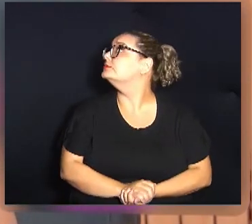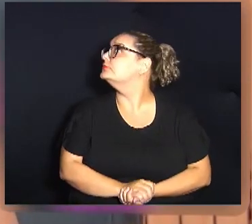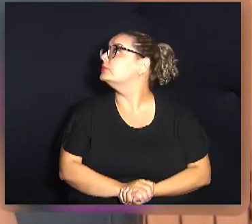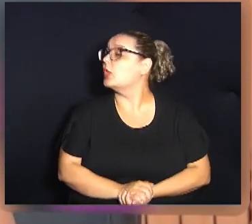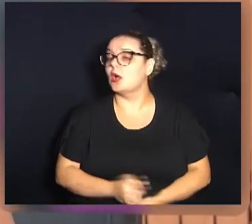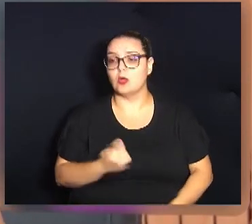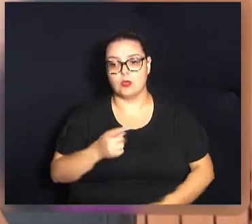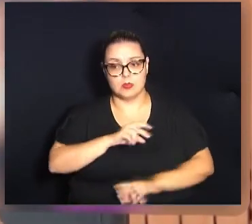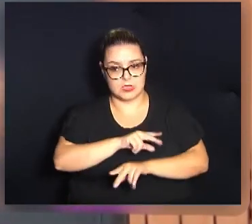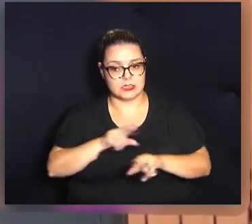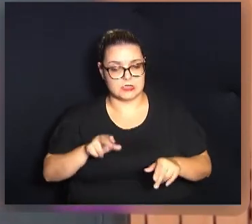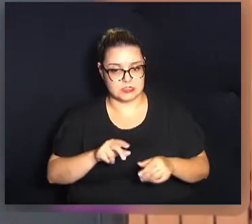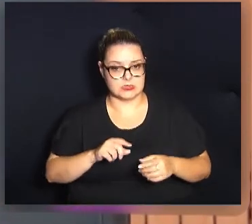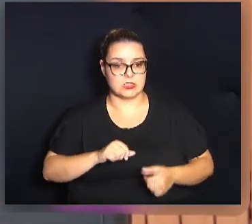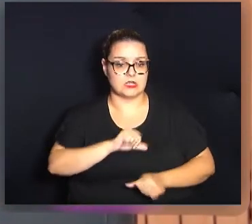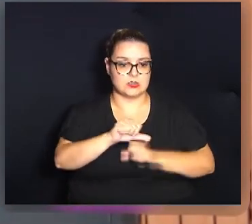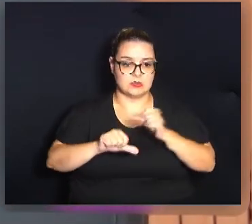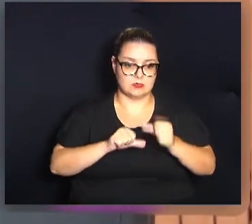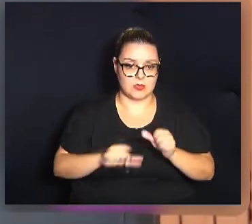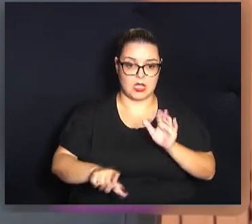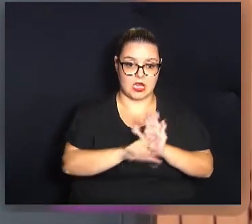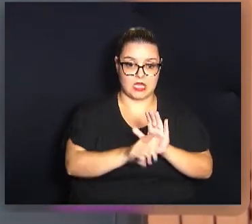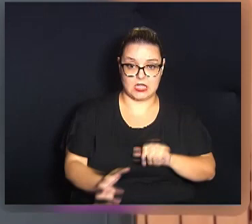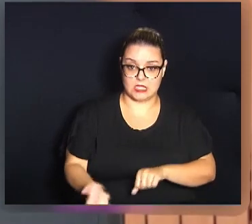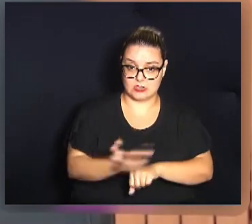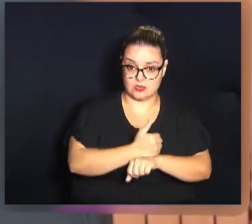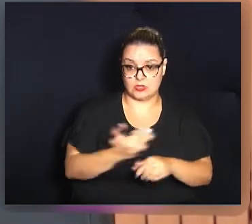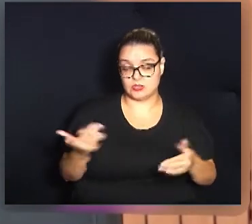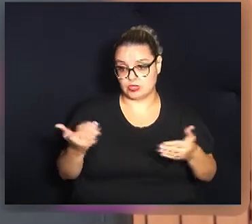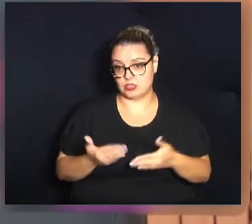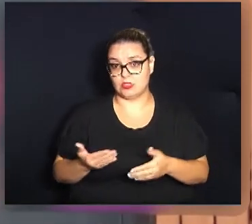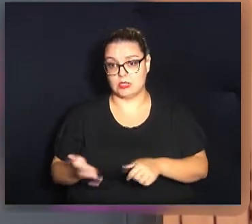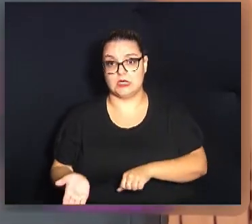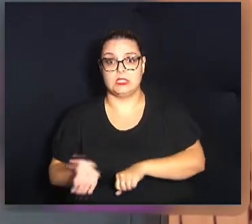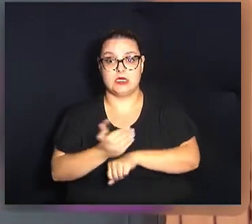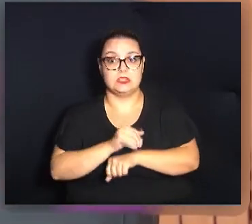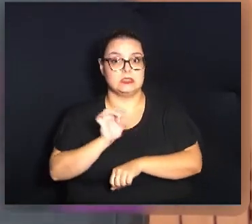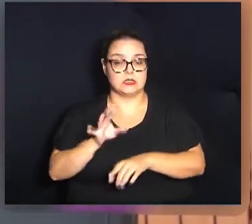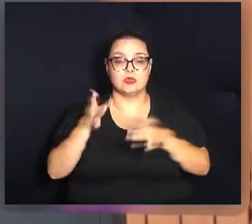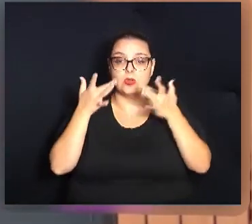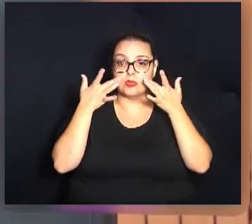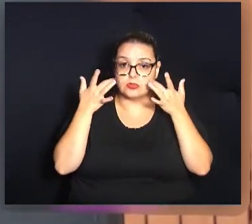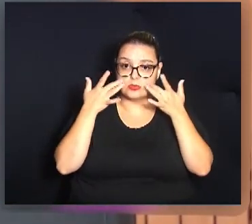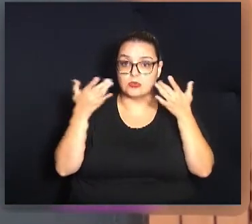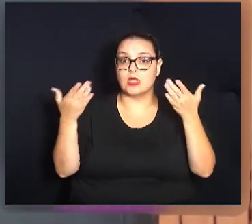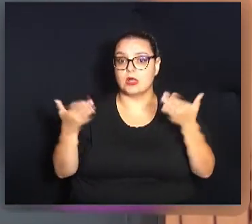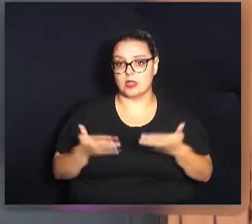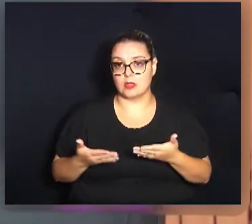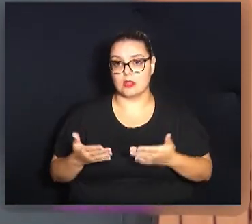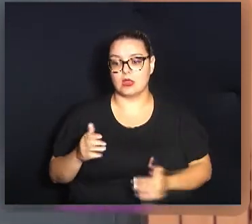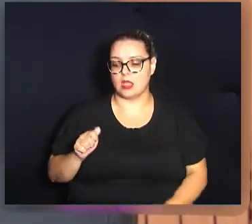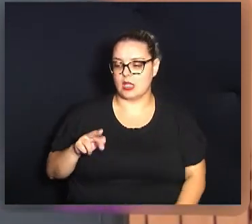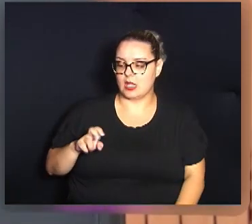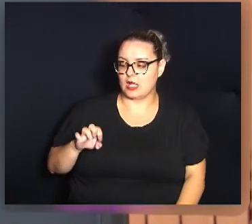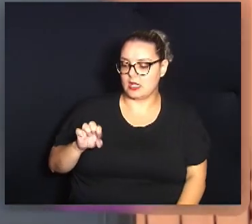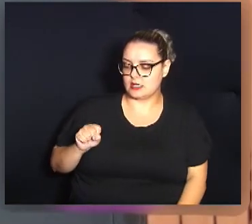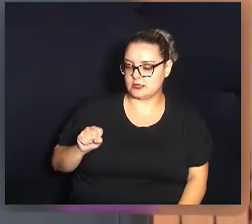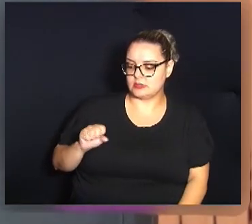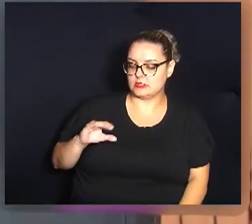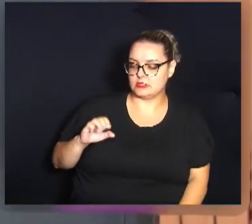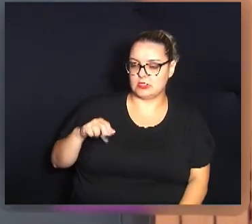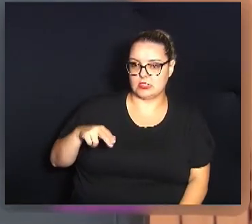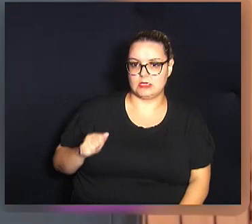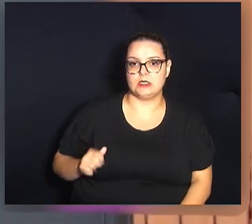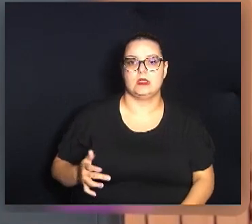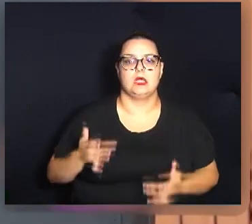entre a lei anterior e agora, é que antes era apenas o teatro. Então agora é artes da cena, é teatro, dança,